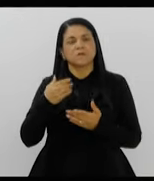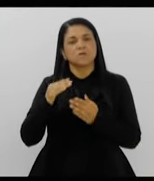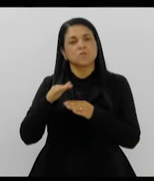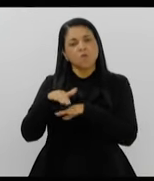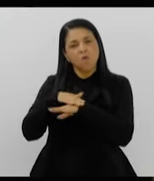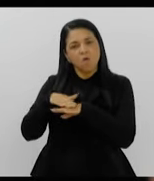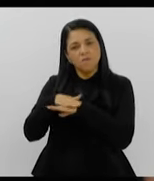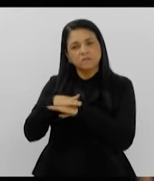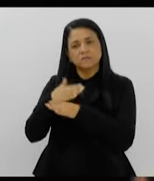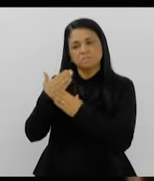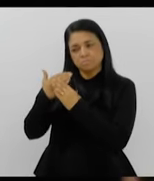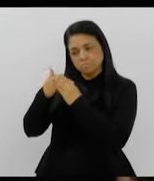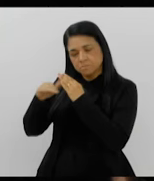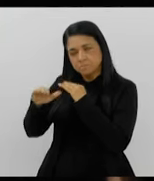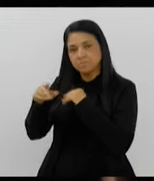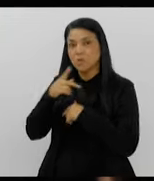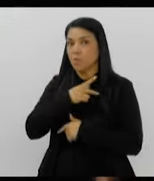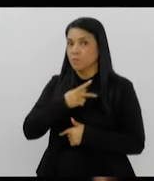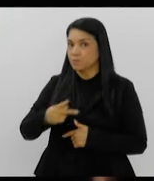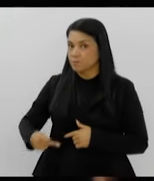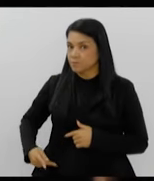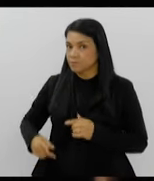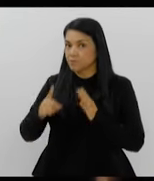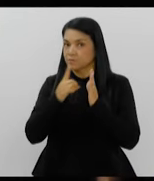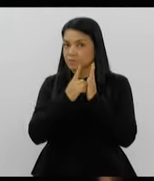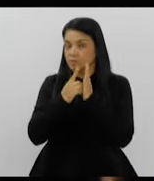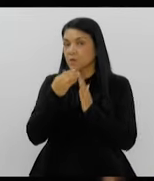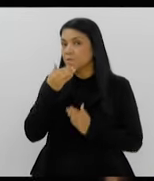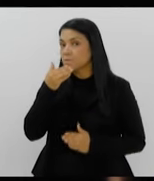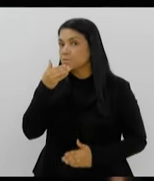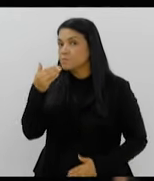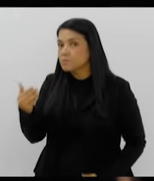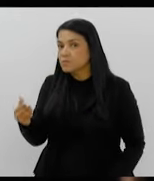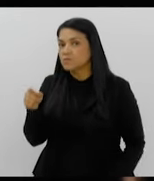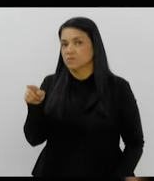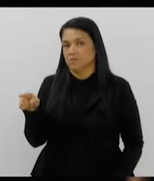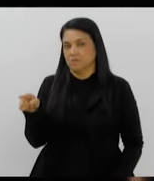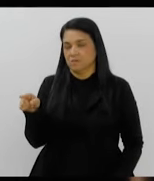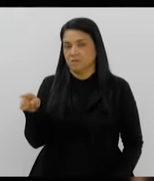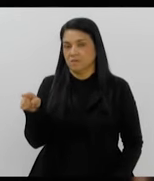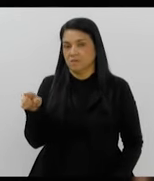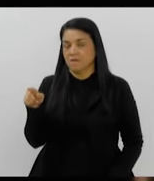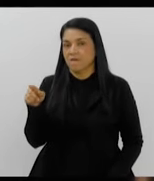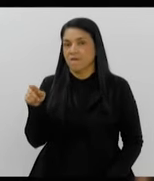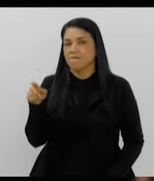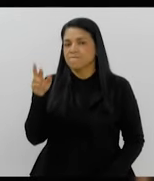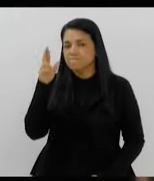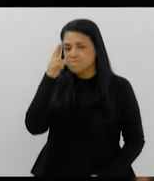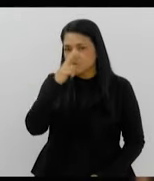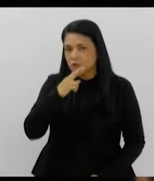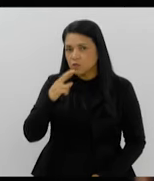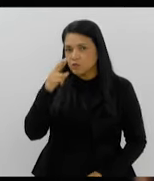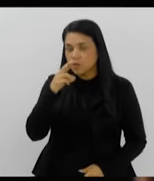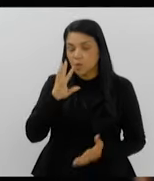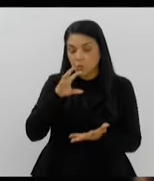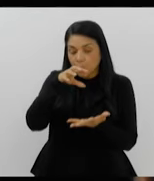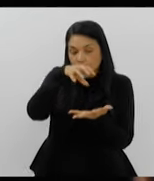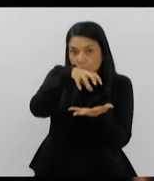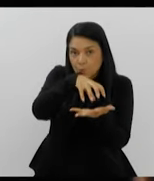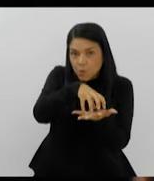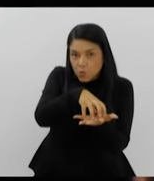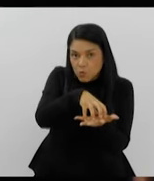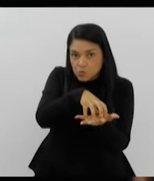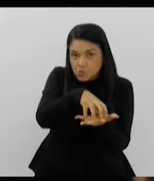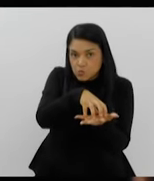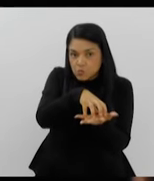ao presidente do DETRAN, solicitando a ele que faça uma vistoria no posto local, né,